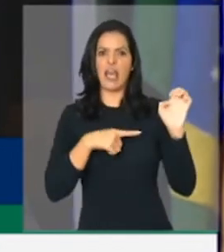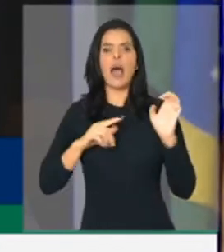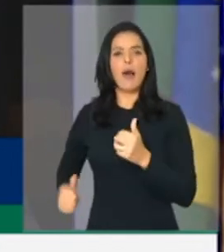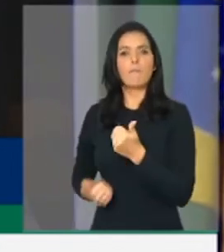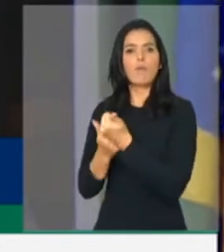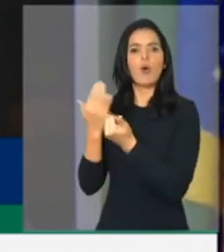como de Cuba